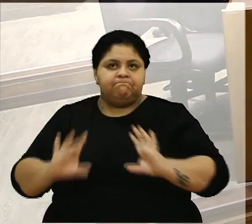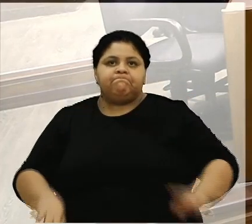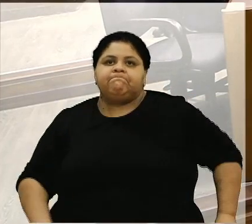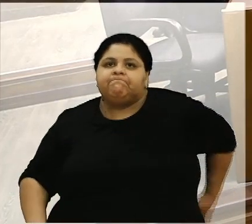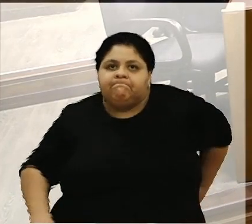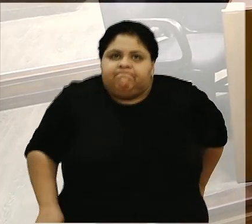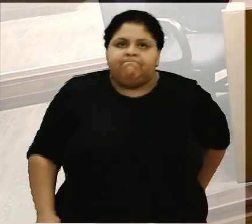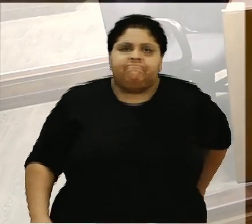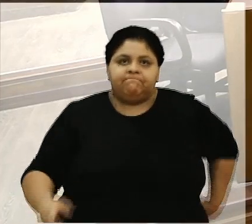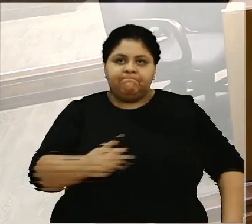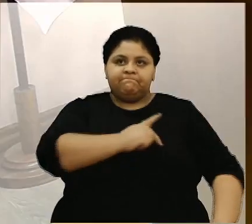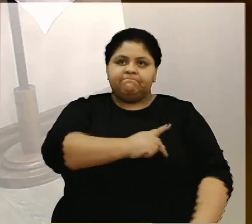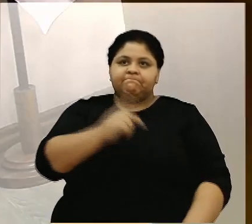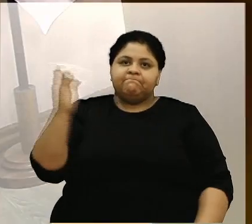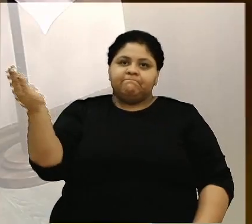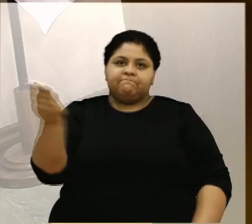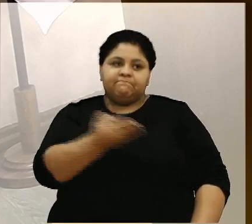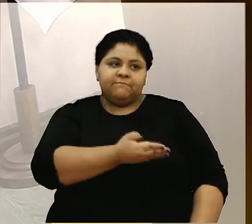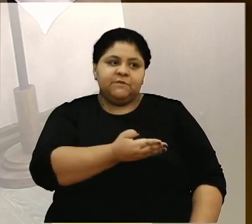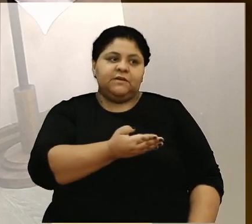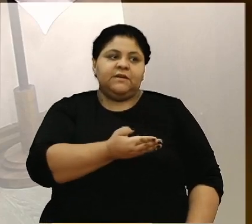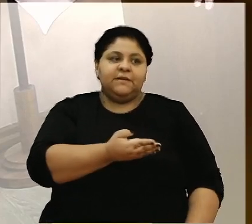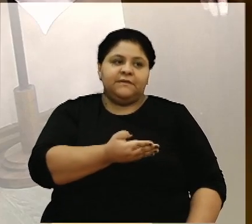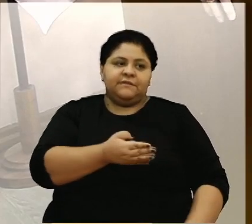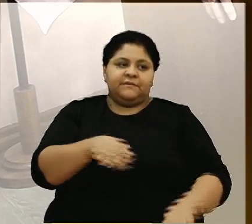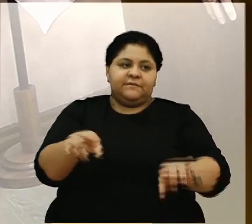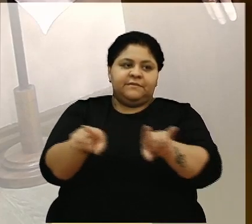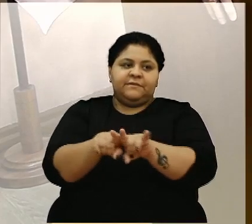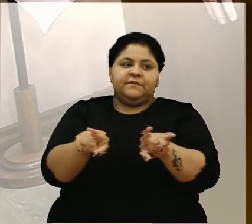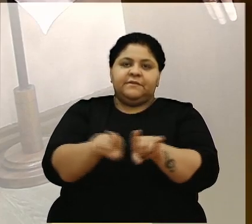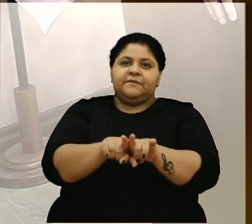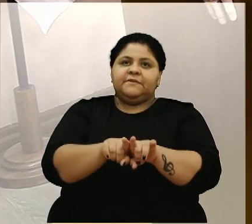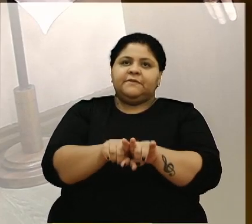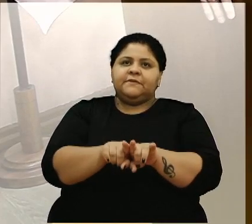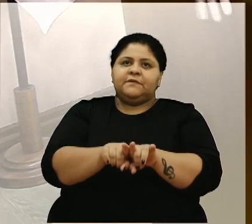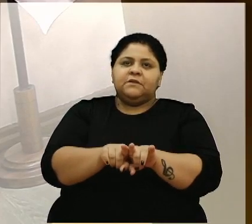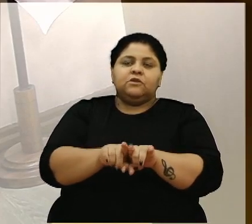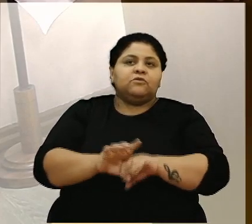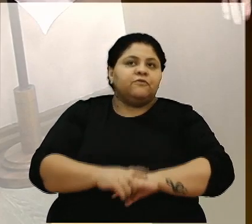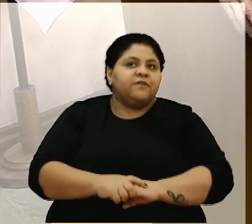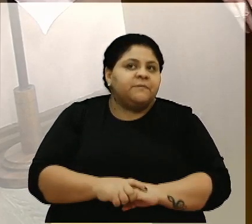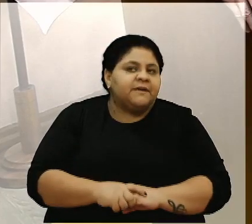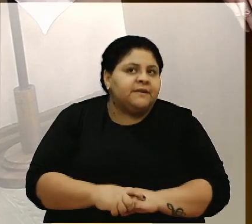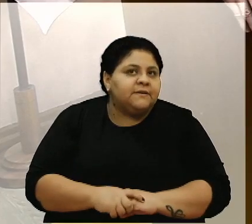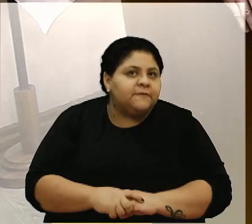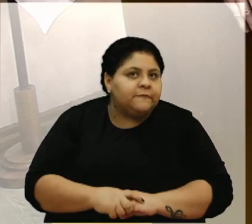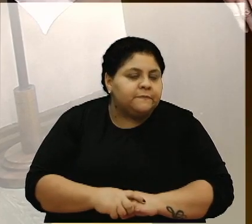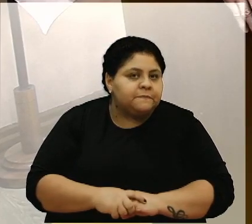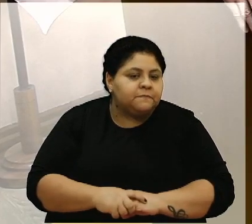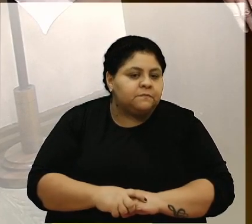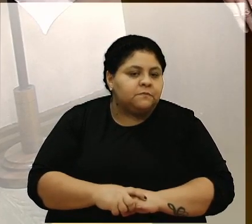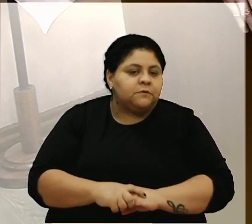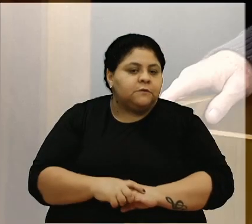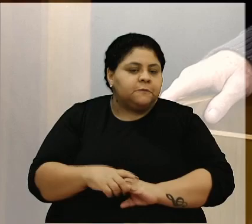Senhora presidente, caros colegas vereadores, eu vou tratar do assunto saúde brevemente.